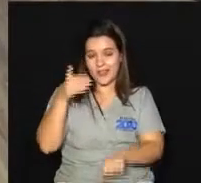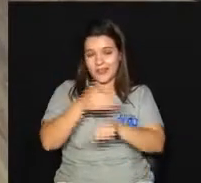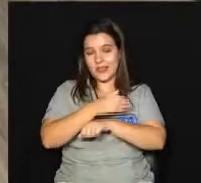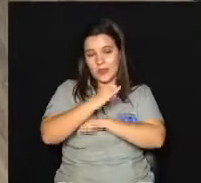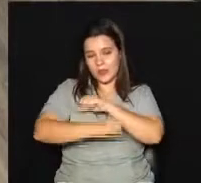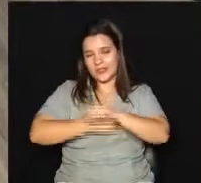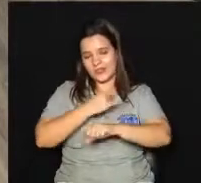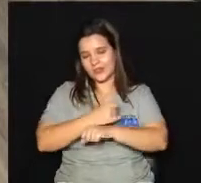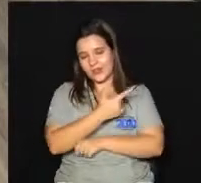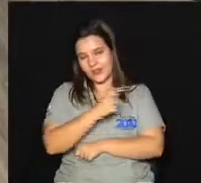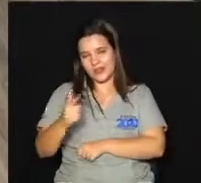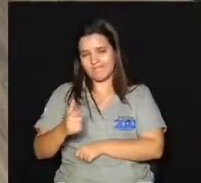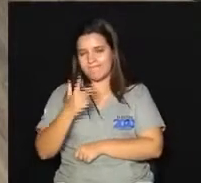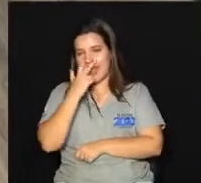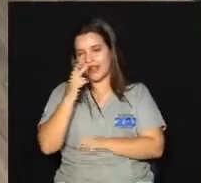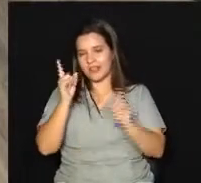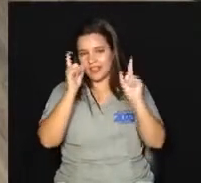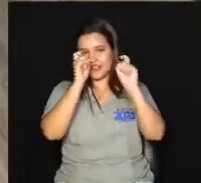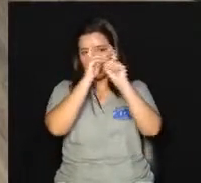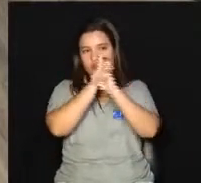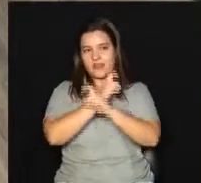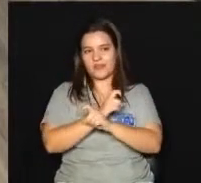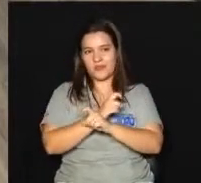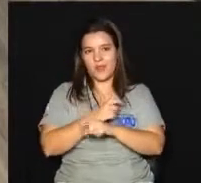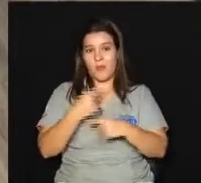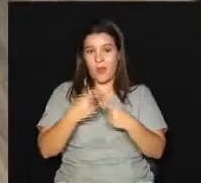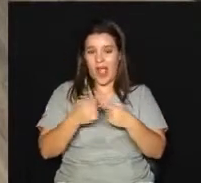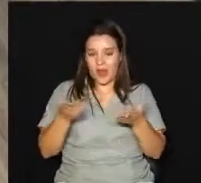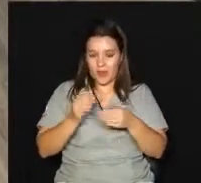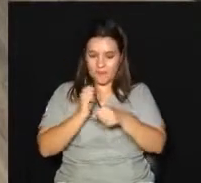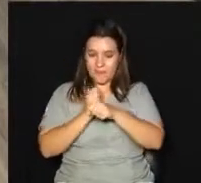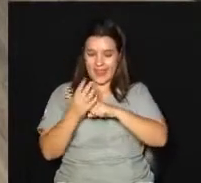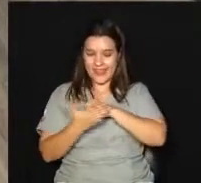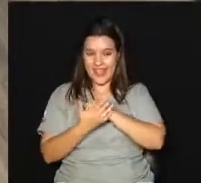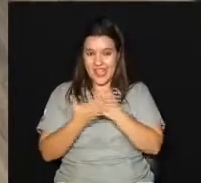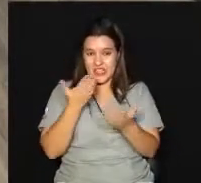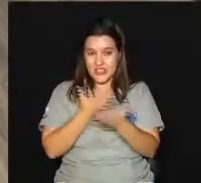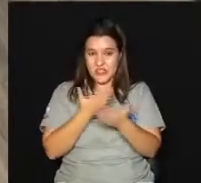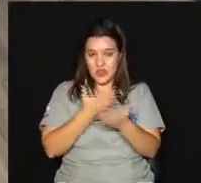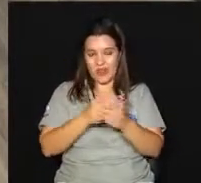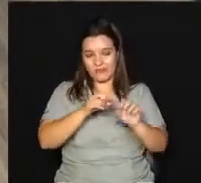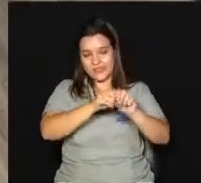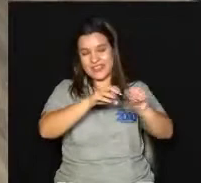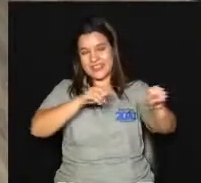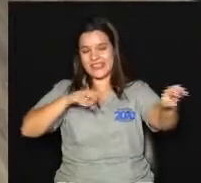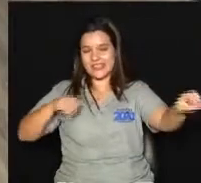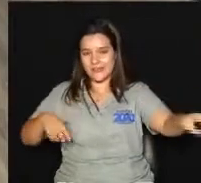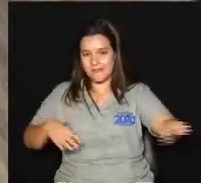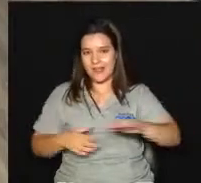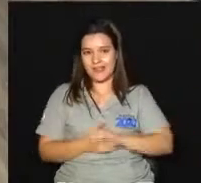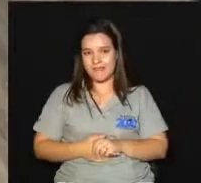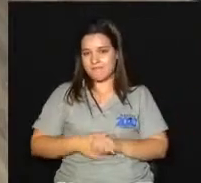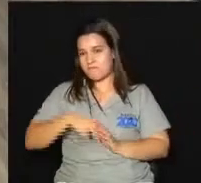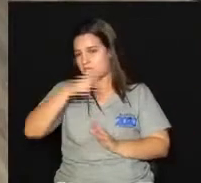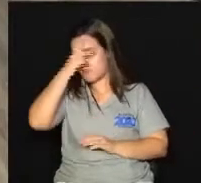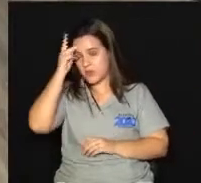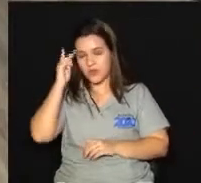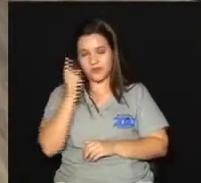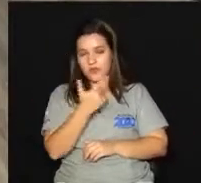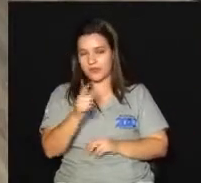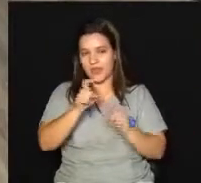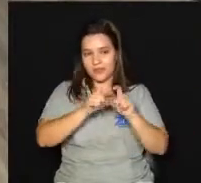essa dificuldade agora nas aulas acontecendo à distância. Muitas pessoas não tinham, às vezes,